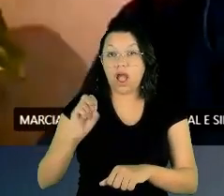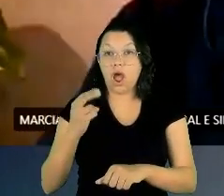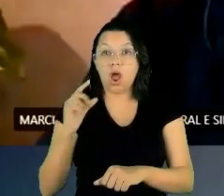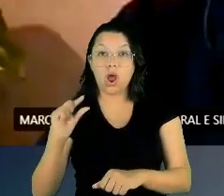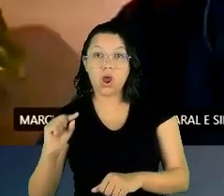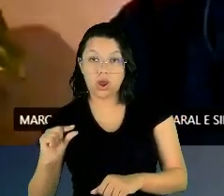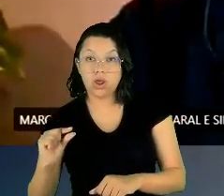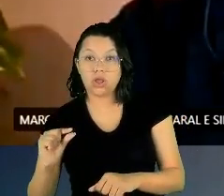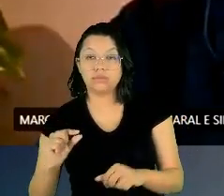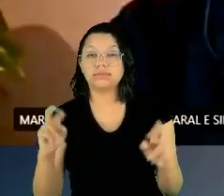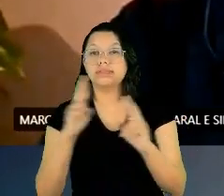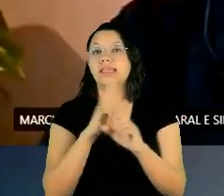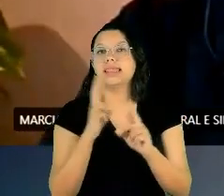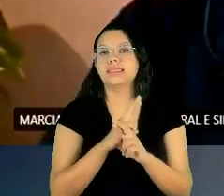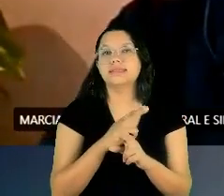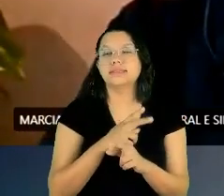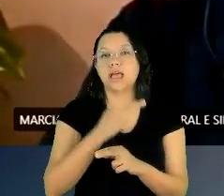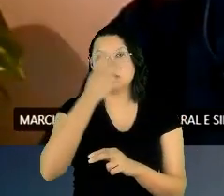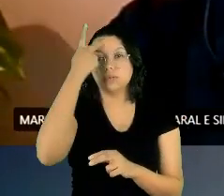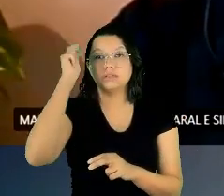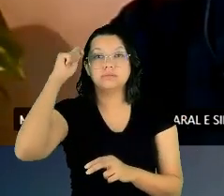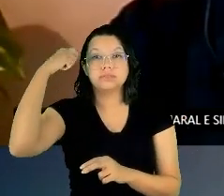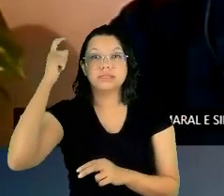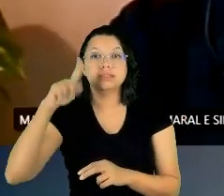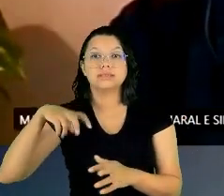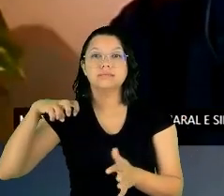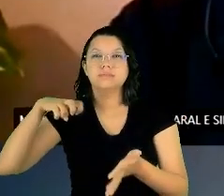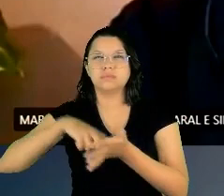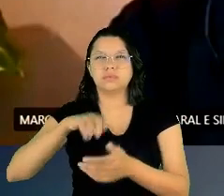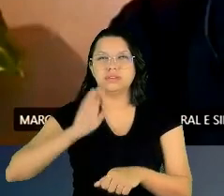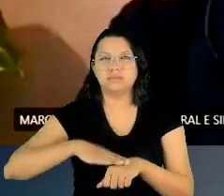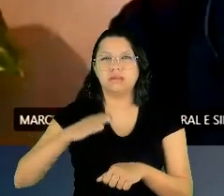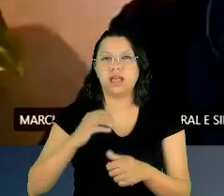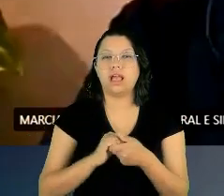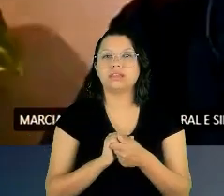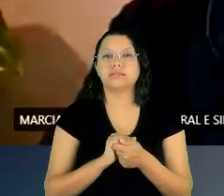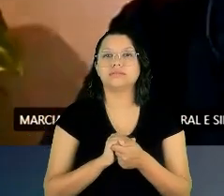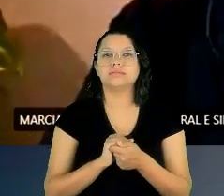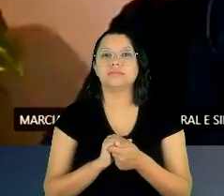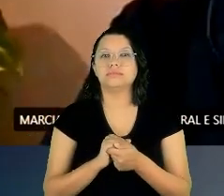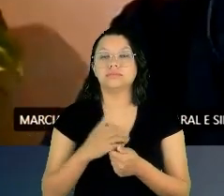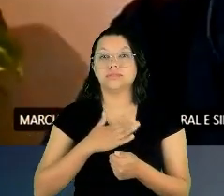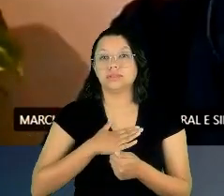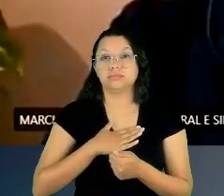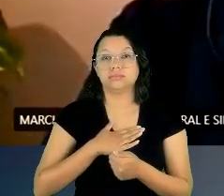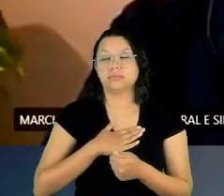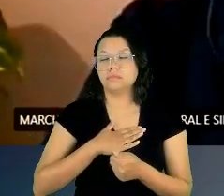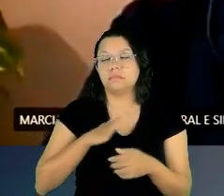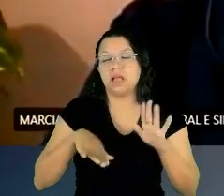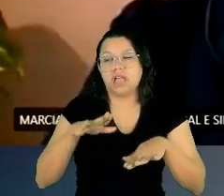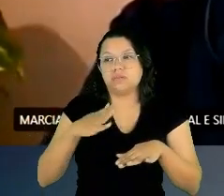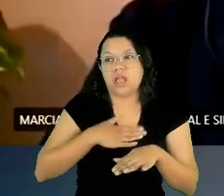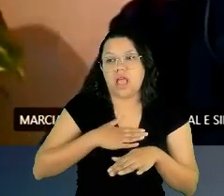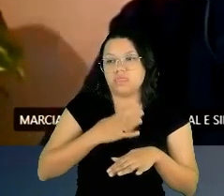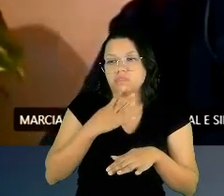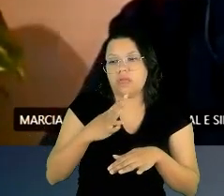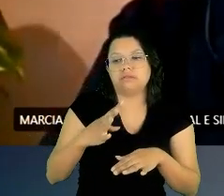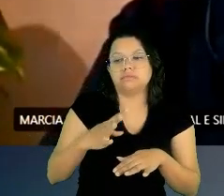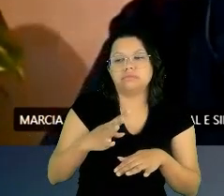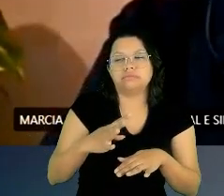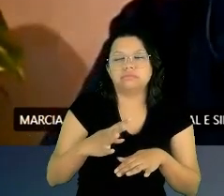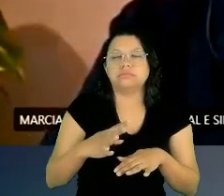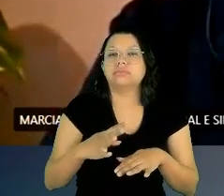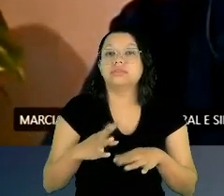severamente ou menos, aí vem o viés, por exemplo, dos afrodescendentes, né, das pessoas negras serem punidas de forma mais severas, por exemplo, mesmo não